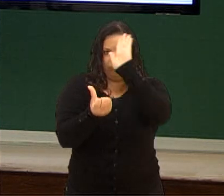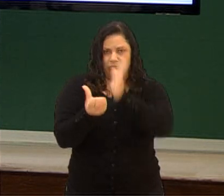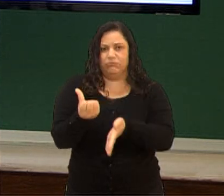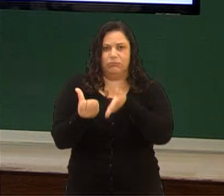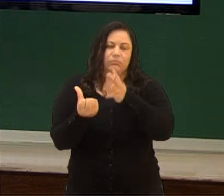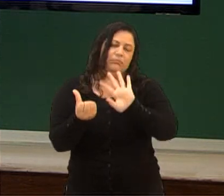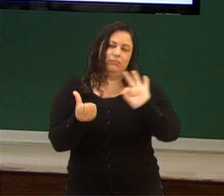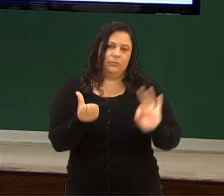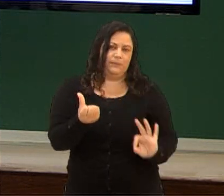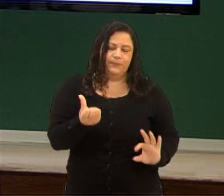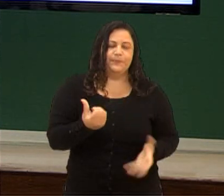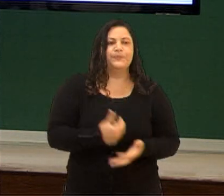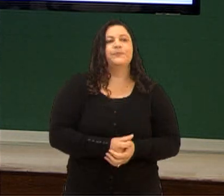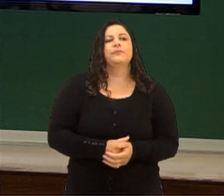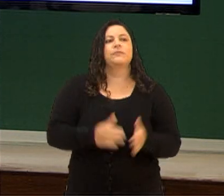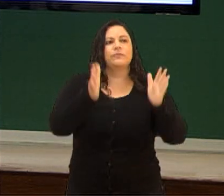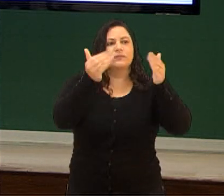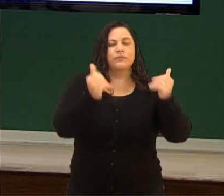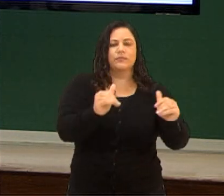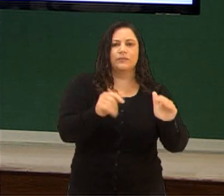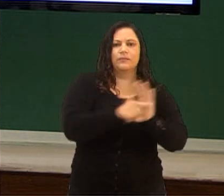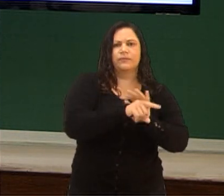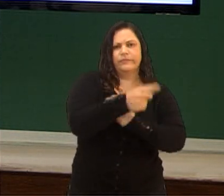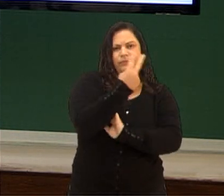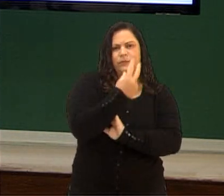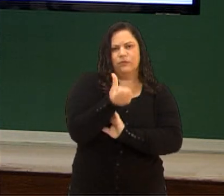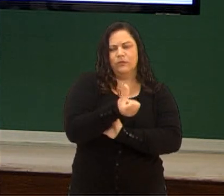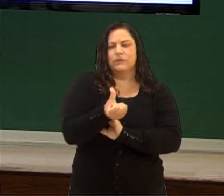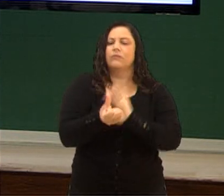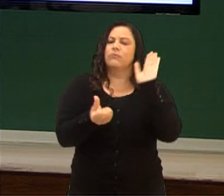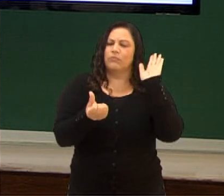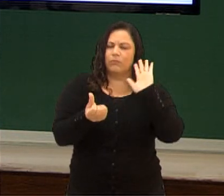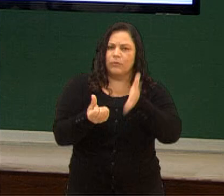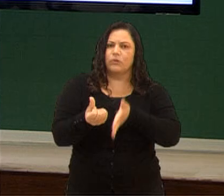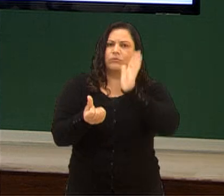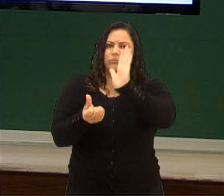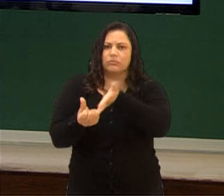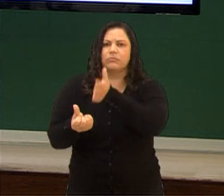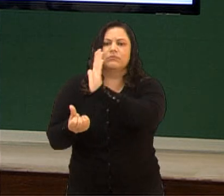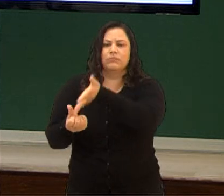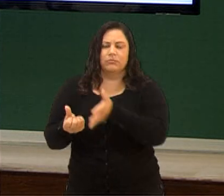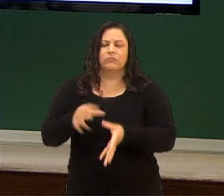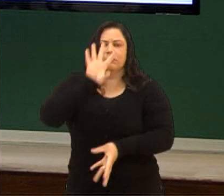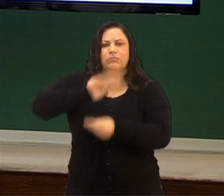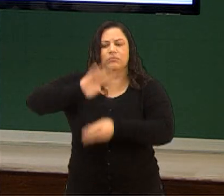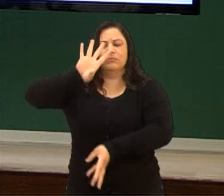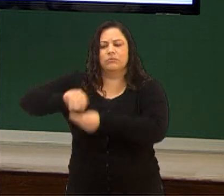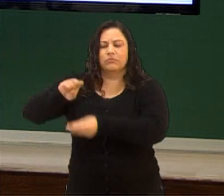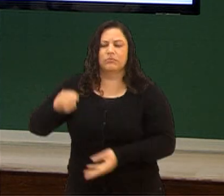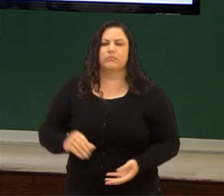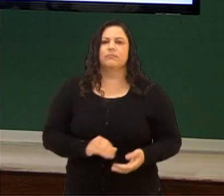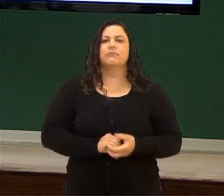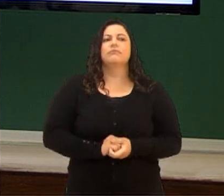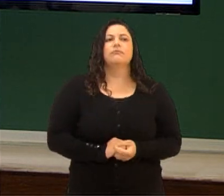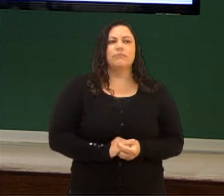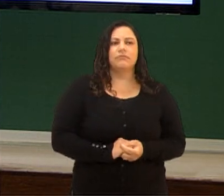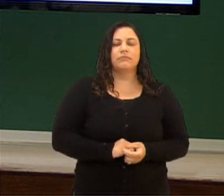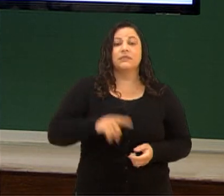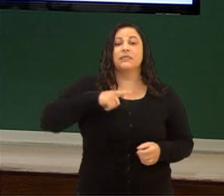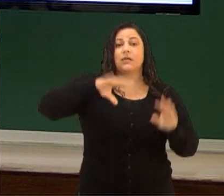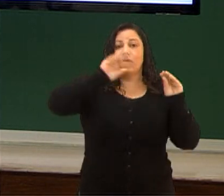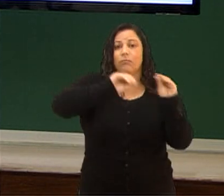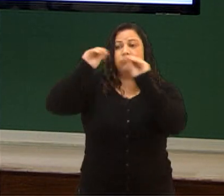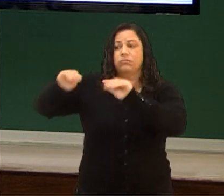uma fração irredutível. Aqui eu posso simplificar e aqui também. Nessas duas de baixo existe a simplificação. Então,